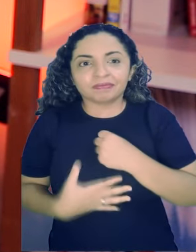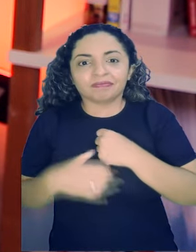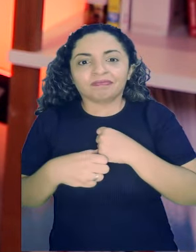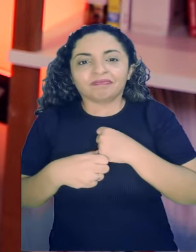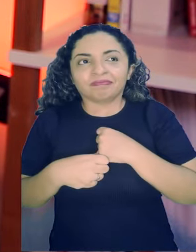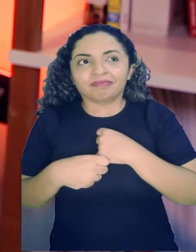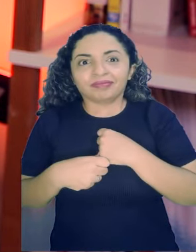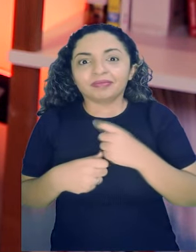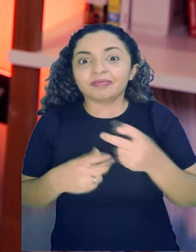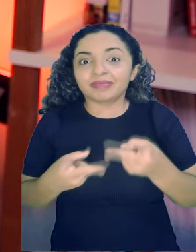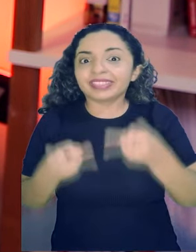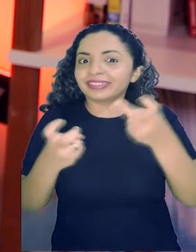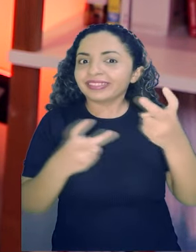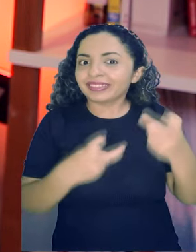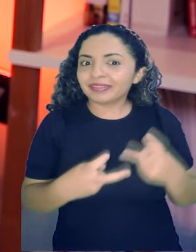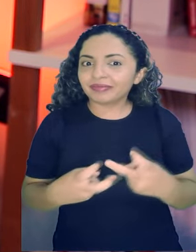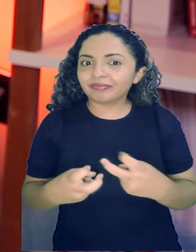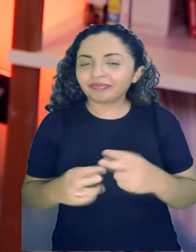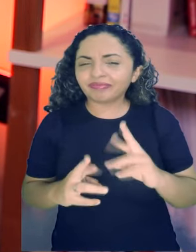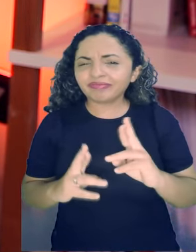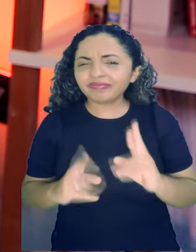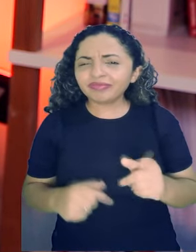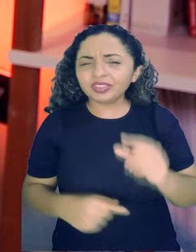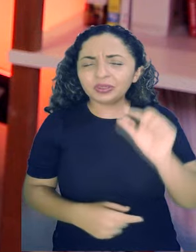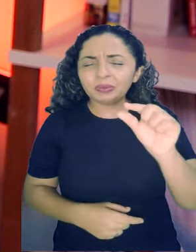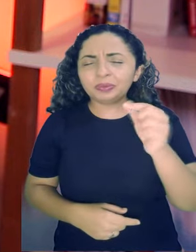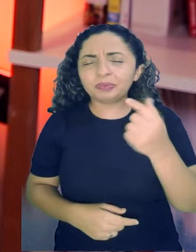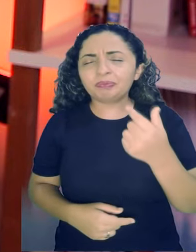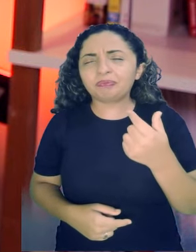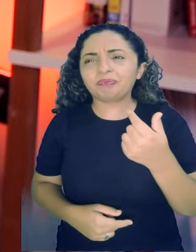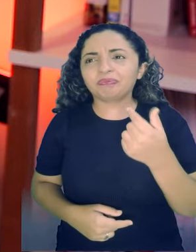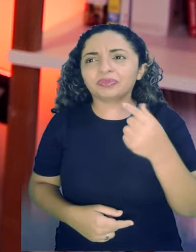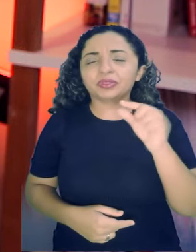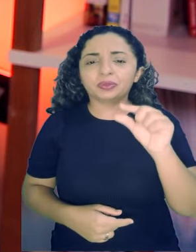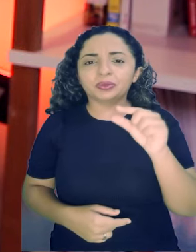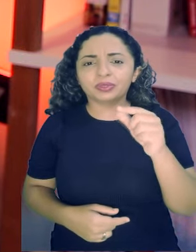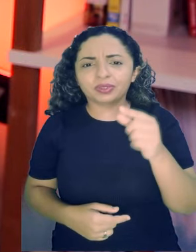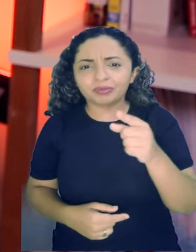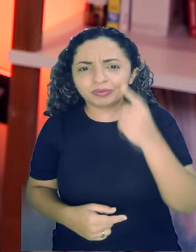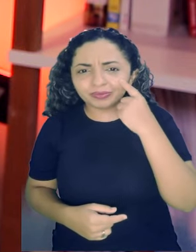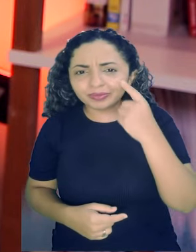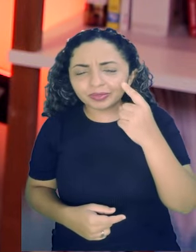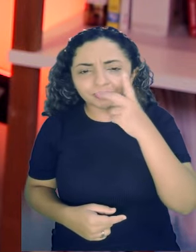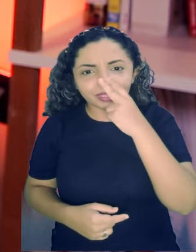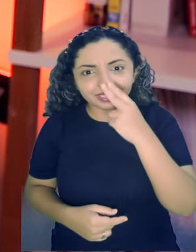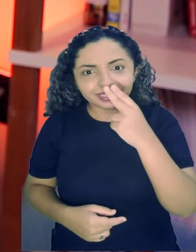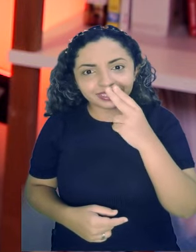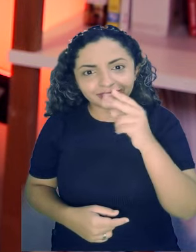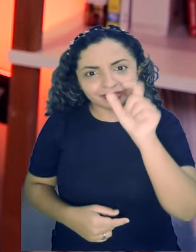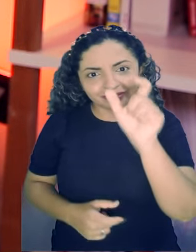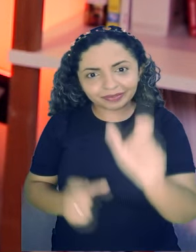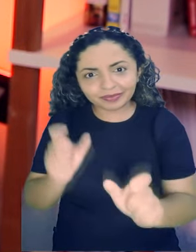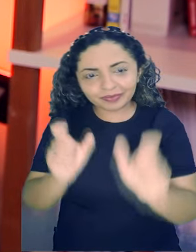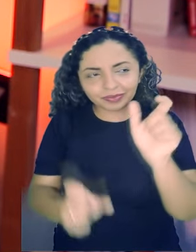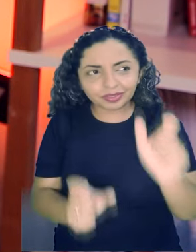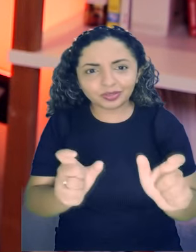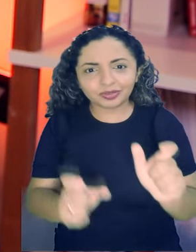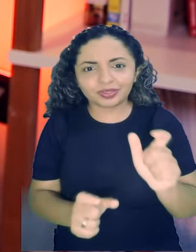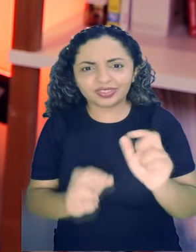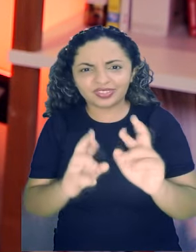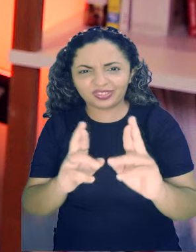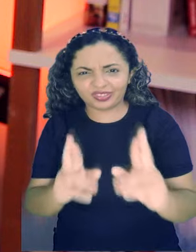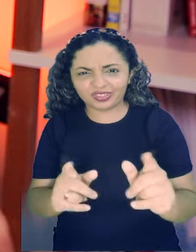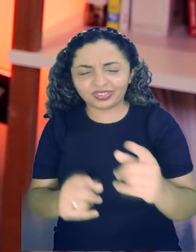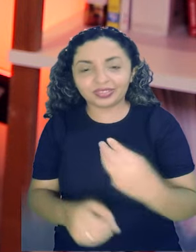a intimidade dessas pessoas, e é um tanto quanto estranho a gente observar a intimidade de pessoas estranhas em